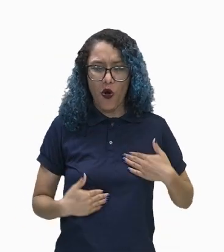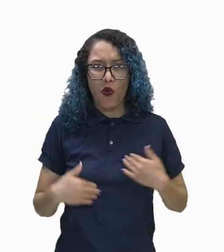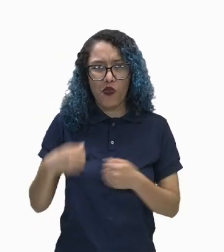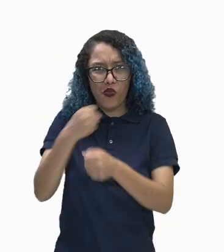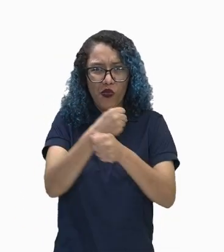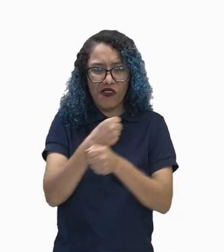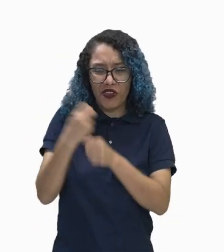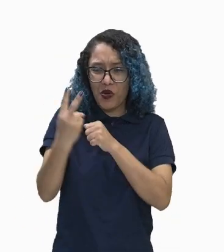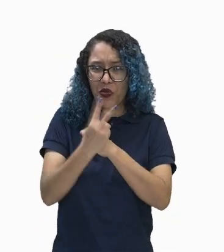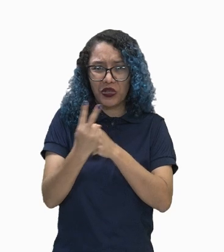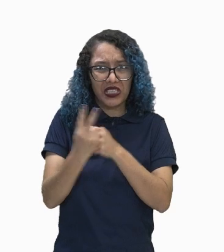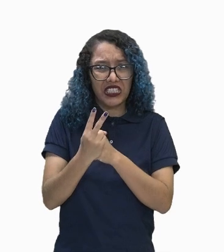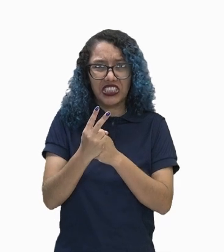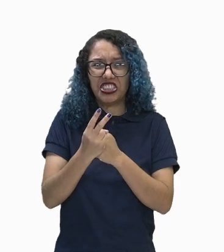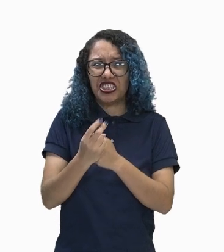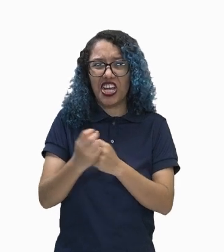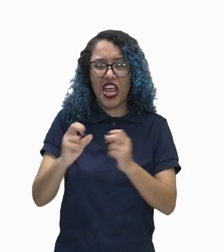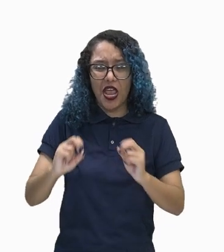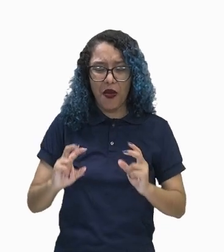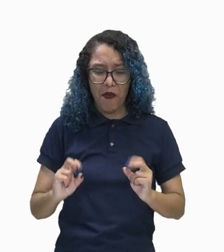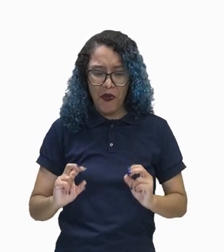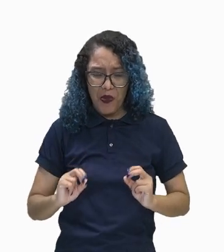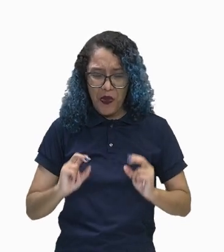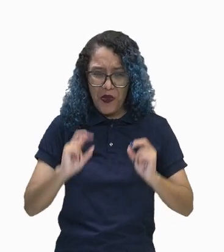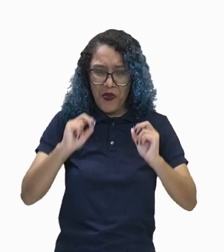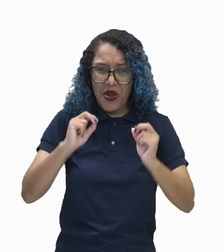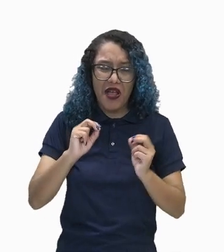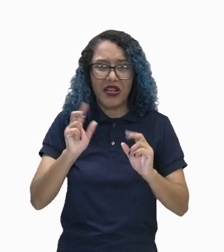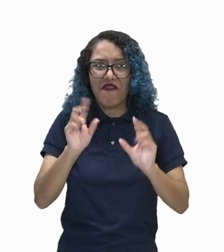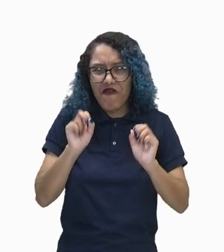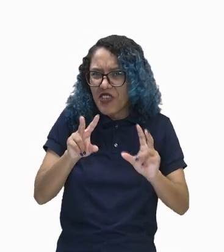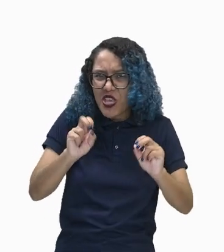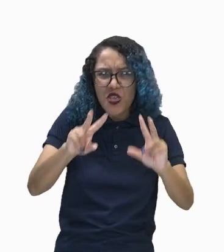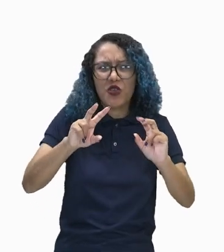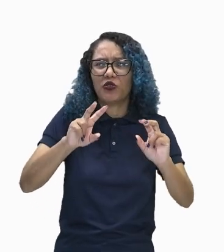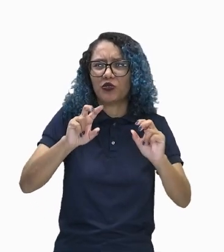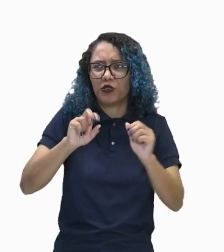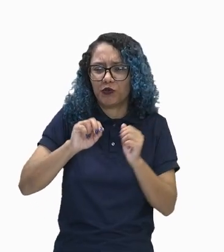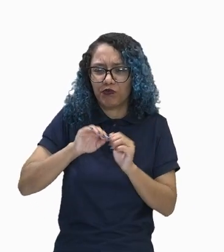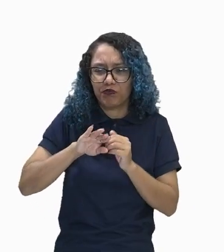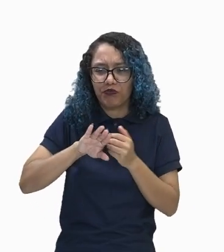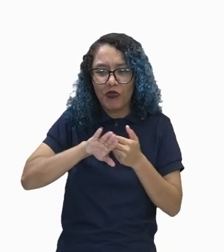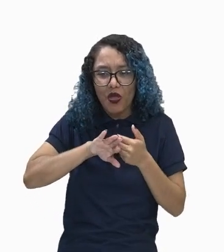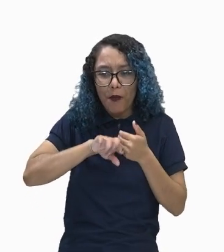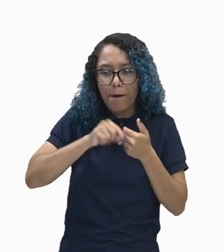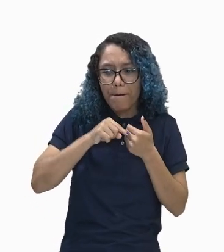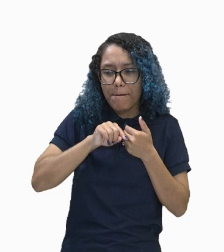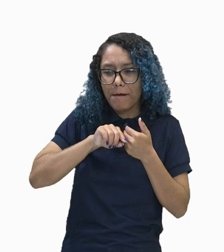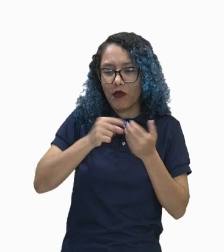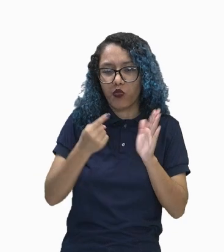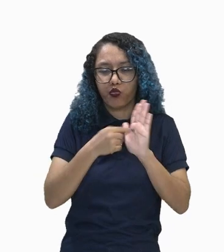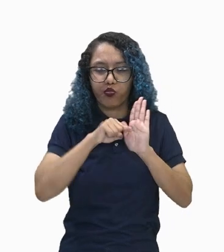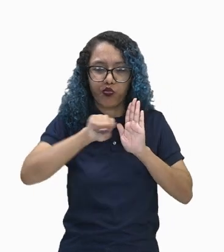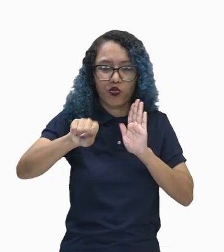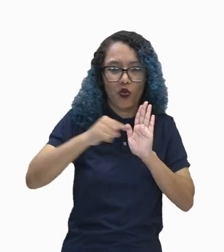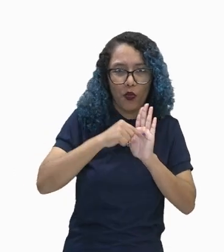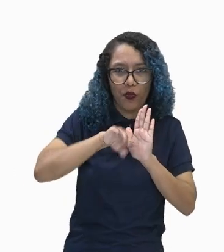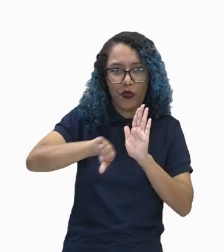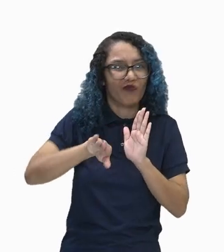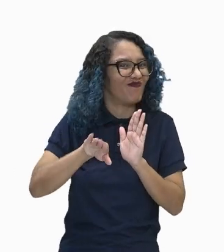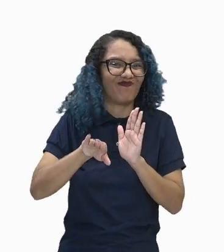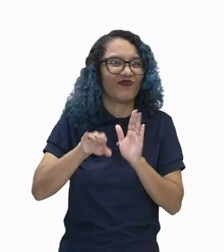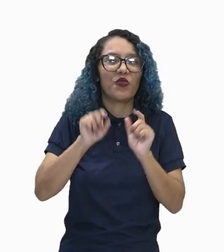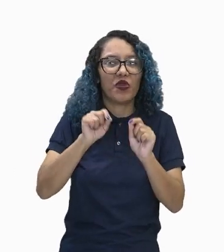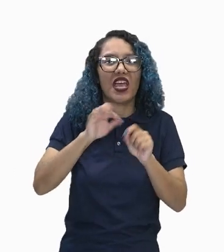combater esses agentes externos. A pessoa começa a ficar doente mais facilmente. Então,